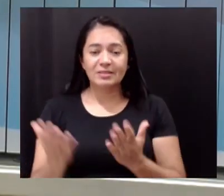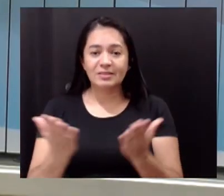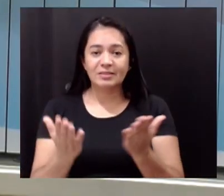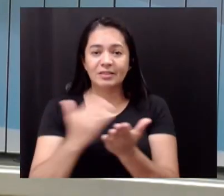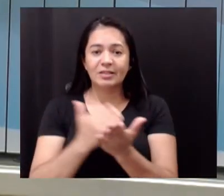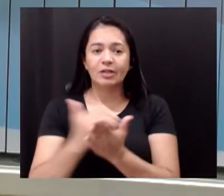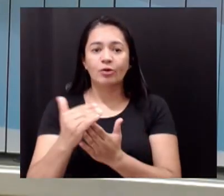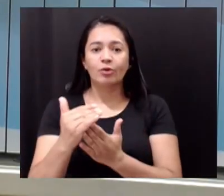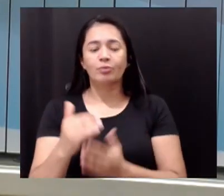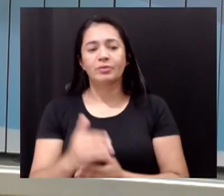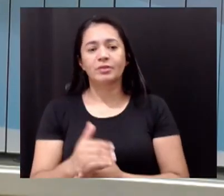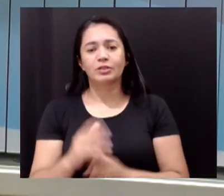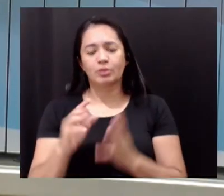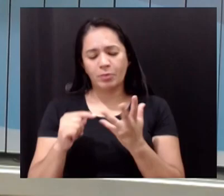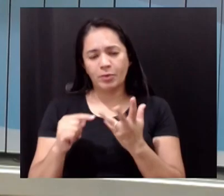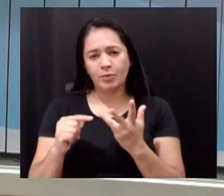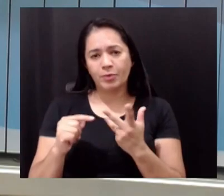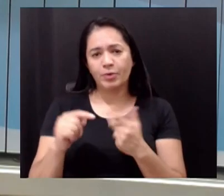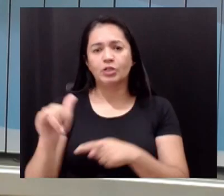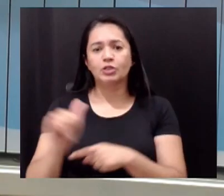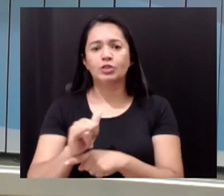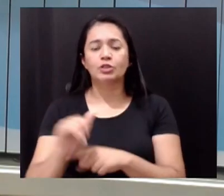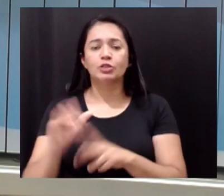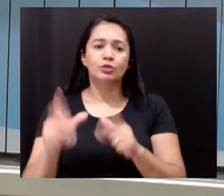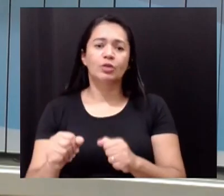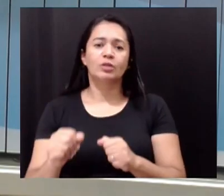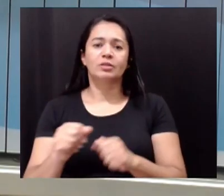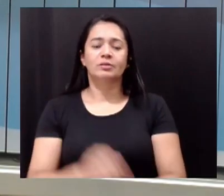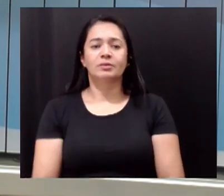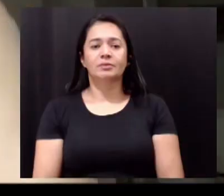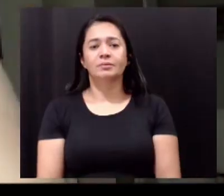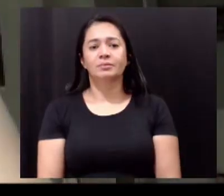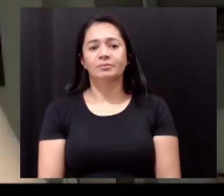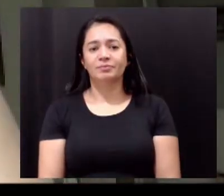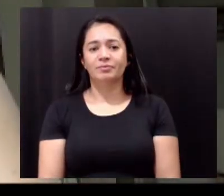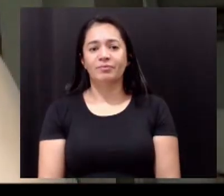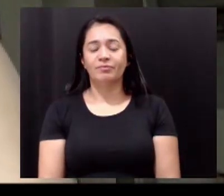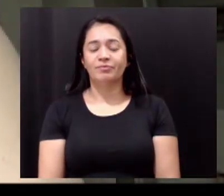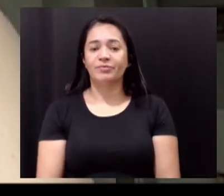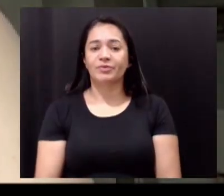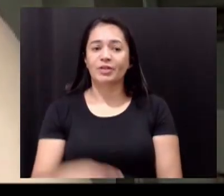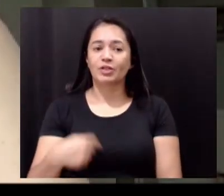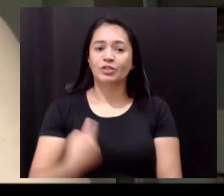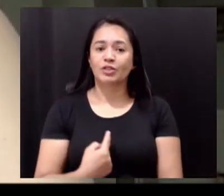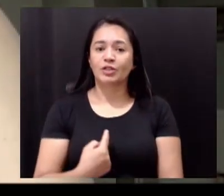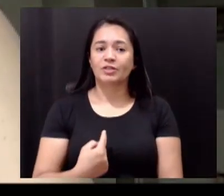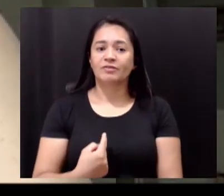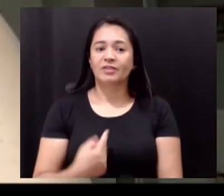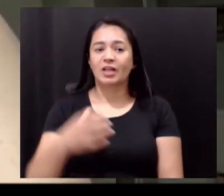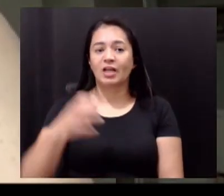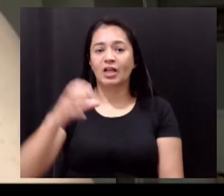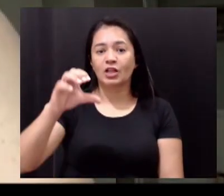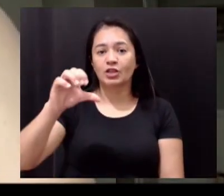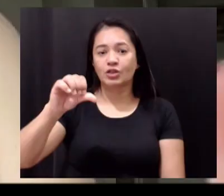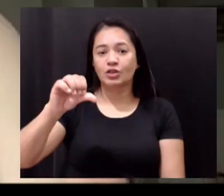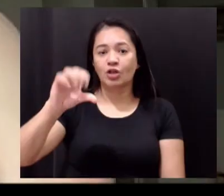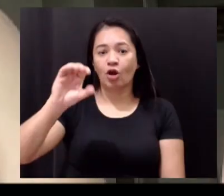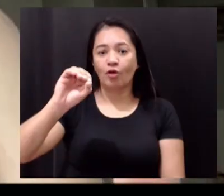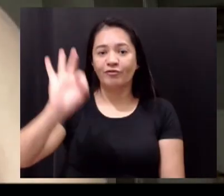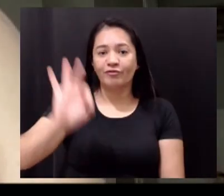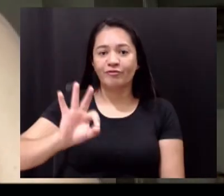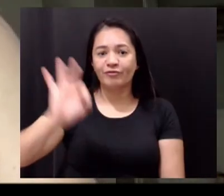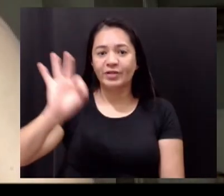essas estratégias. A gente fala em até mais de 90% de chance de cura